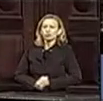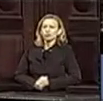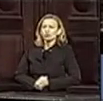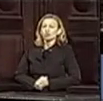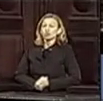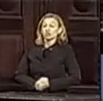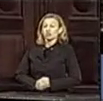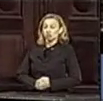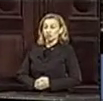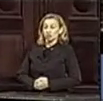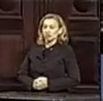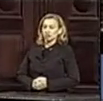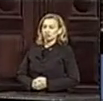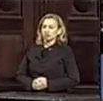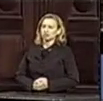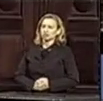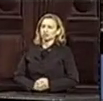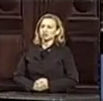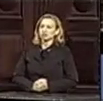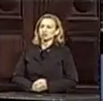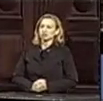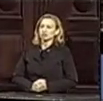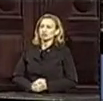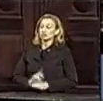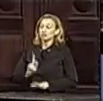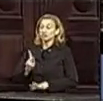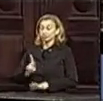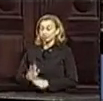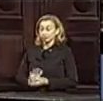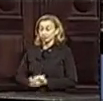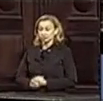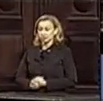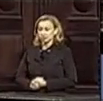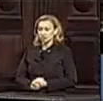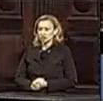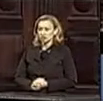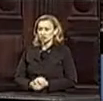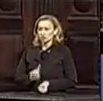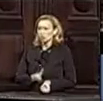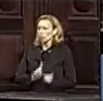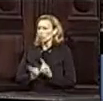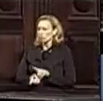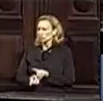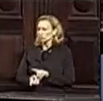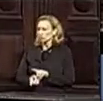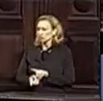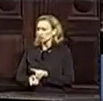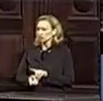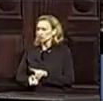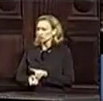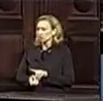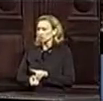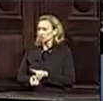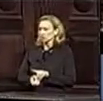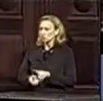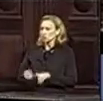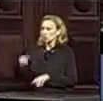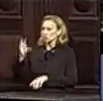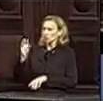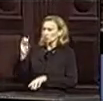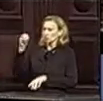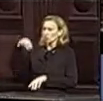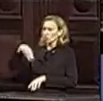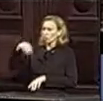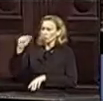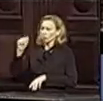Federal para fazer afirmações e denúncias contra, especialmente, os comandantes de unidades da